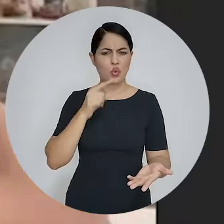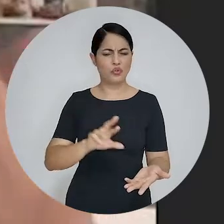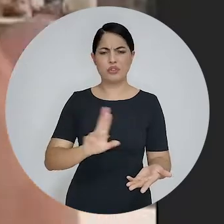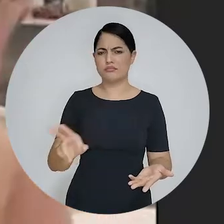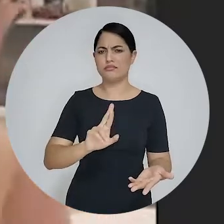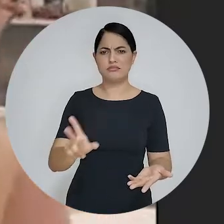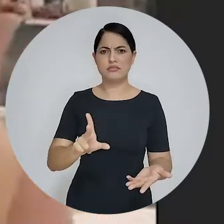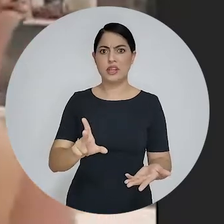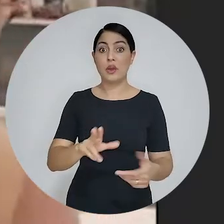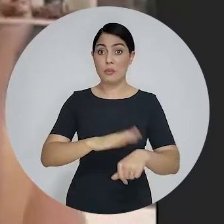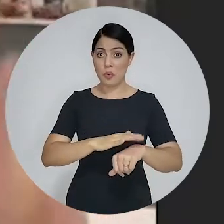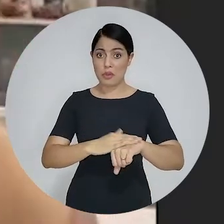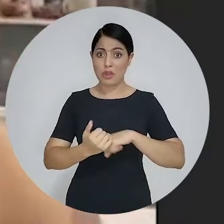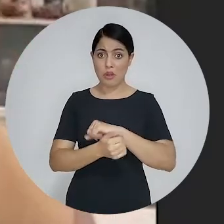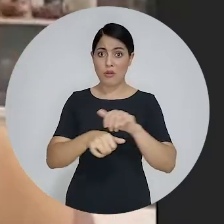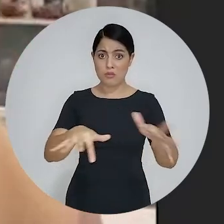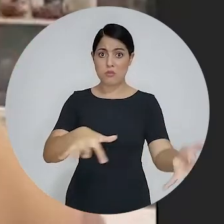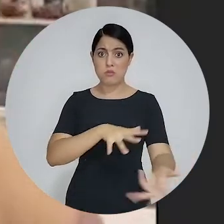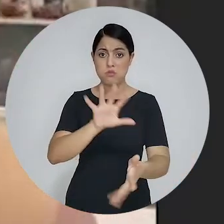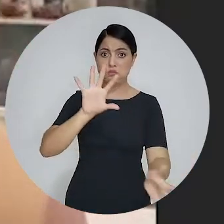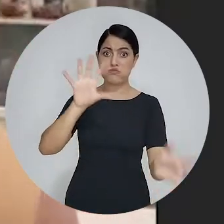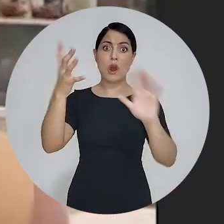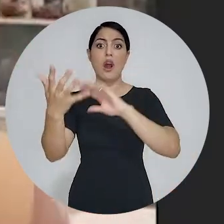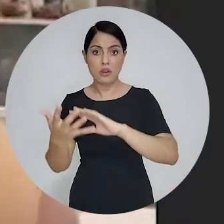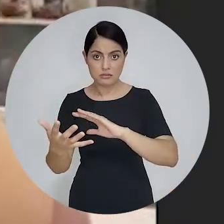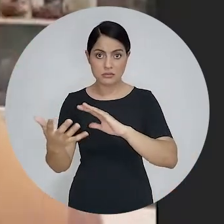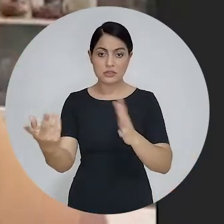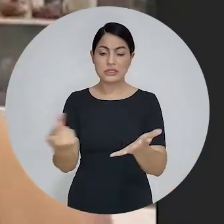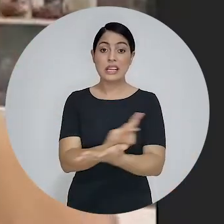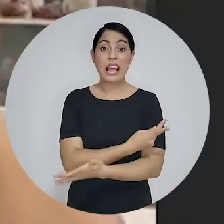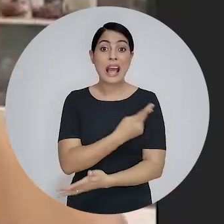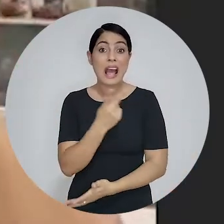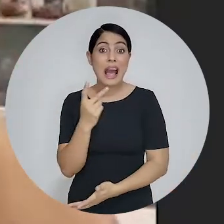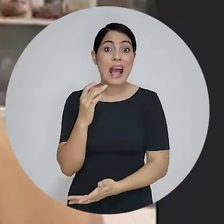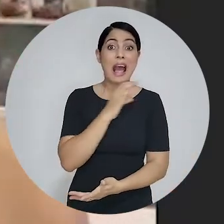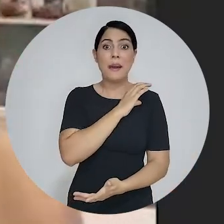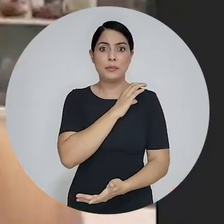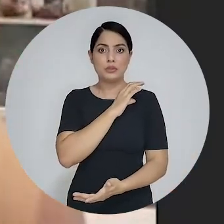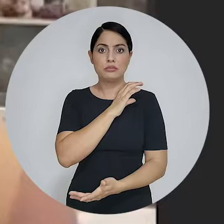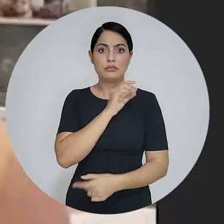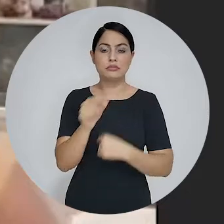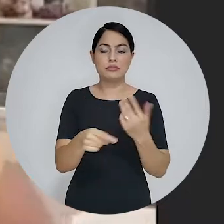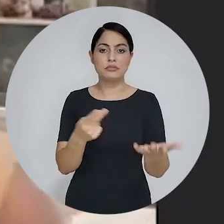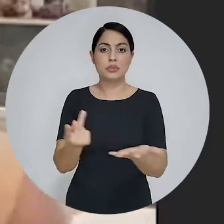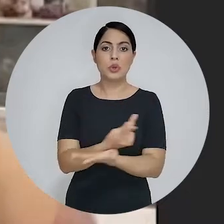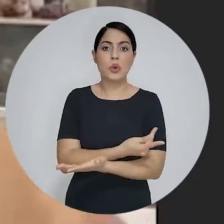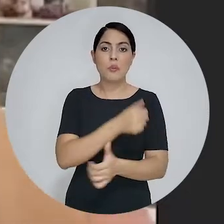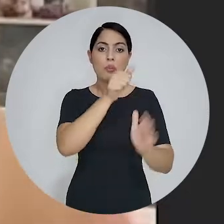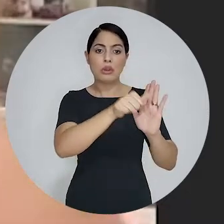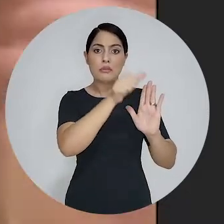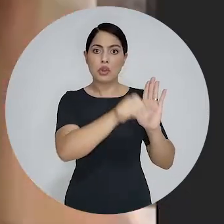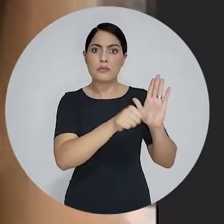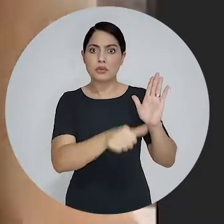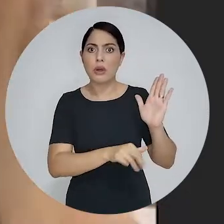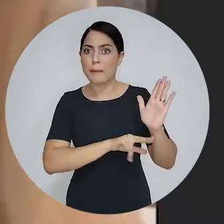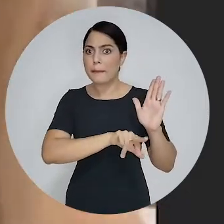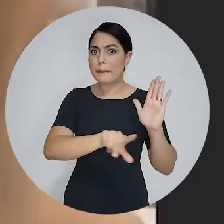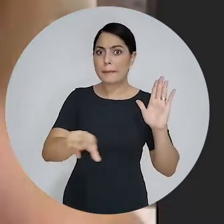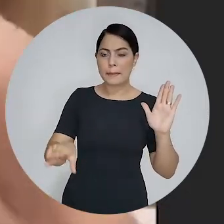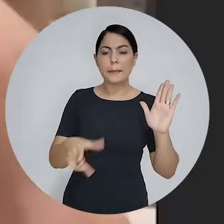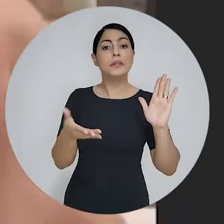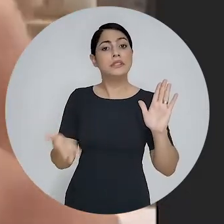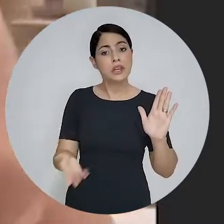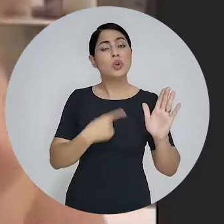advocacia. Portanto, sem dúvida alguma, a pandemia acelerou tudo isso, nos colocou de forma muito rápida diante dessas